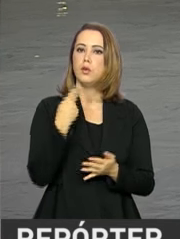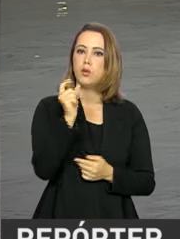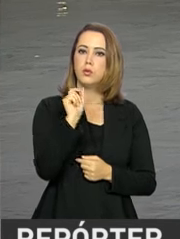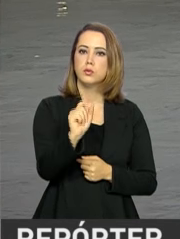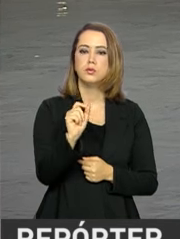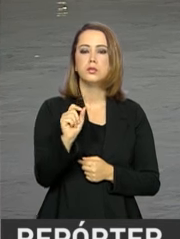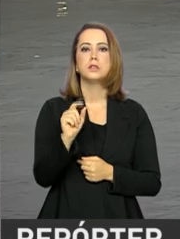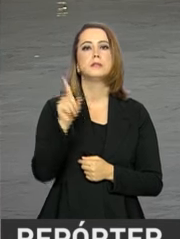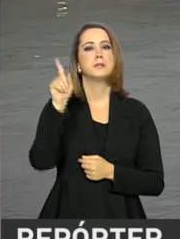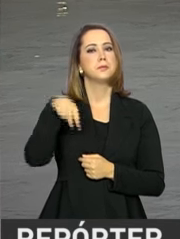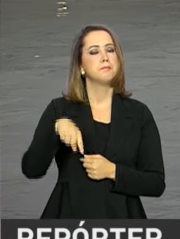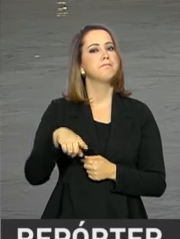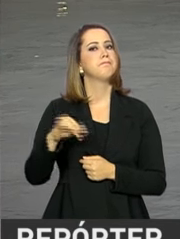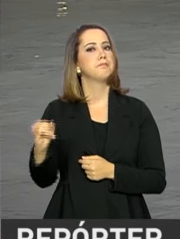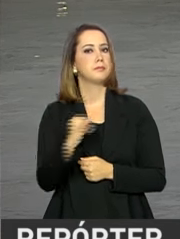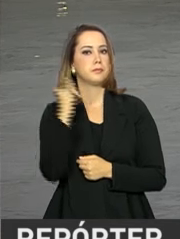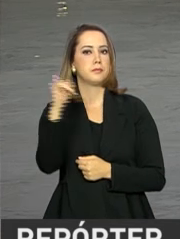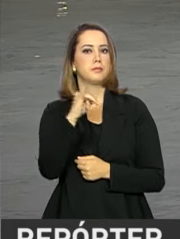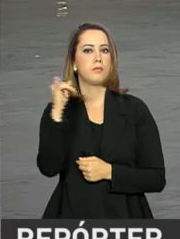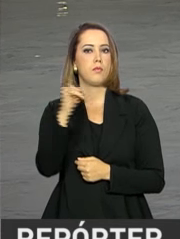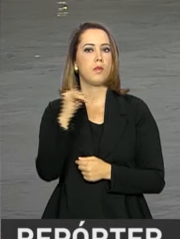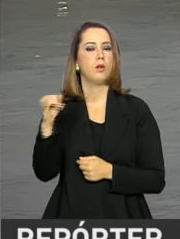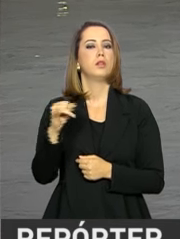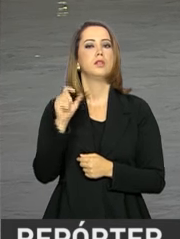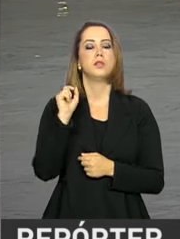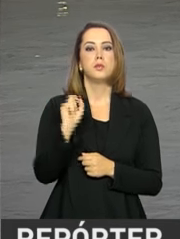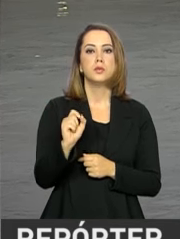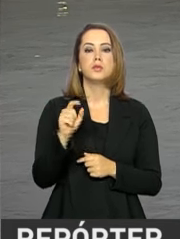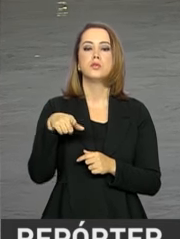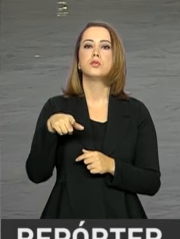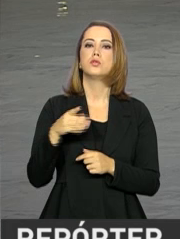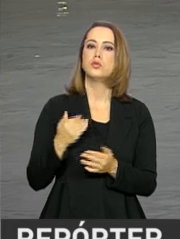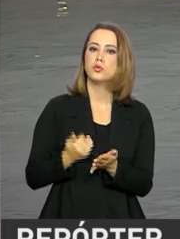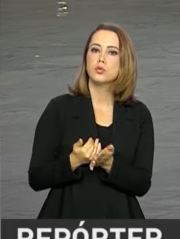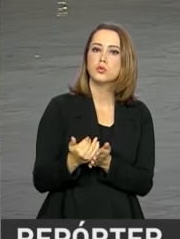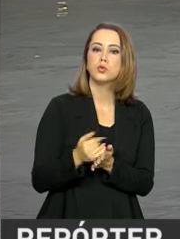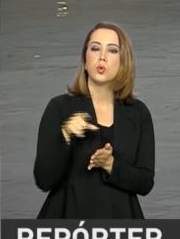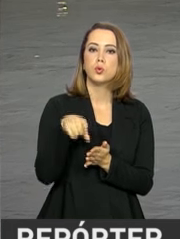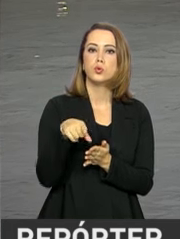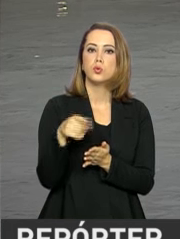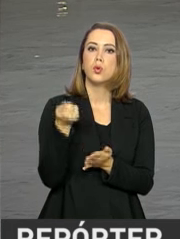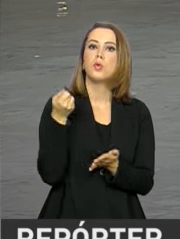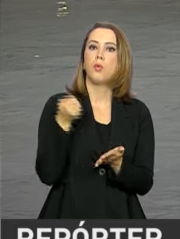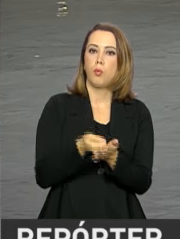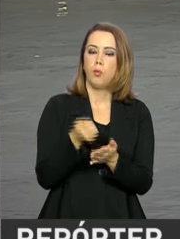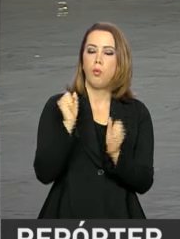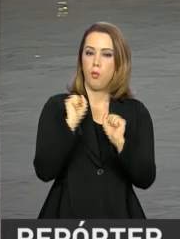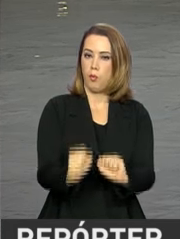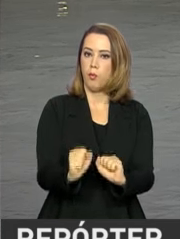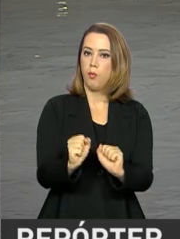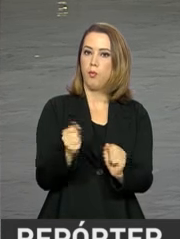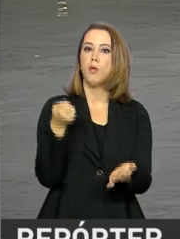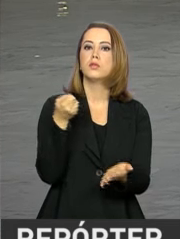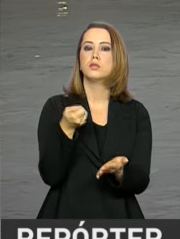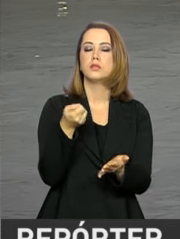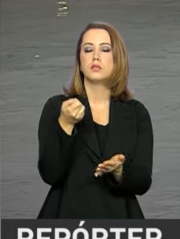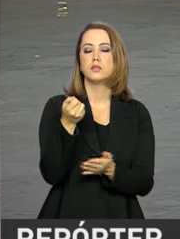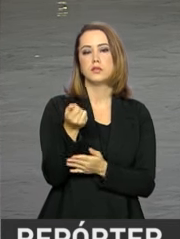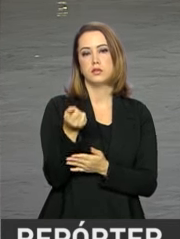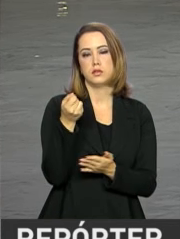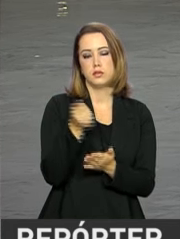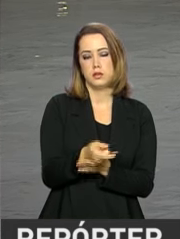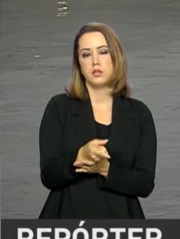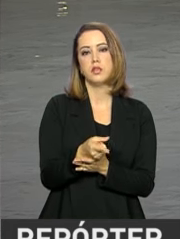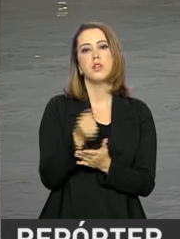seus principais desafios à frente do Banco Central é manter o poder de compra da moeda, ou seja, controlar a